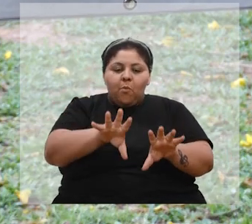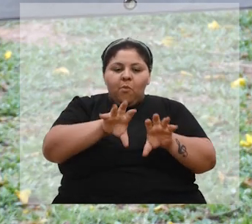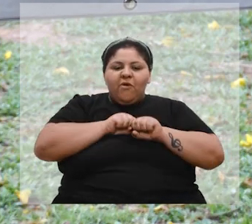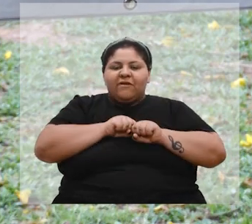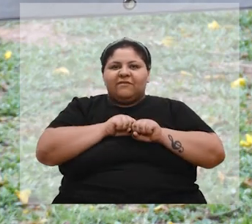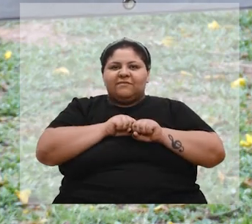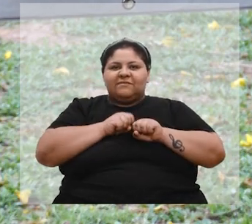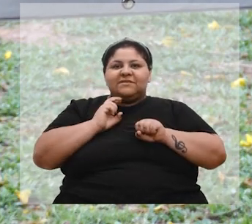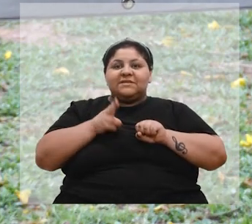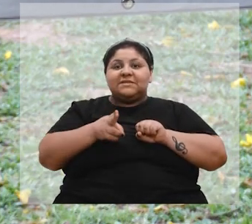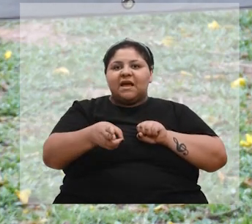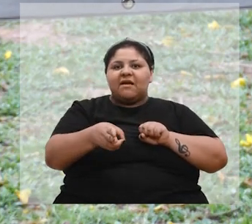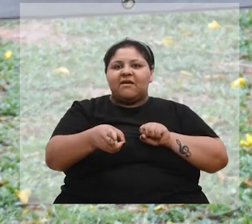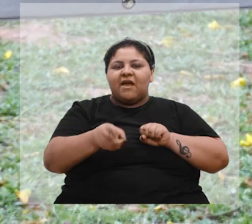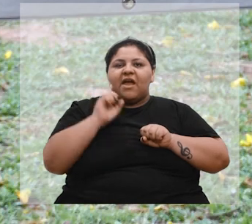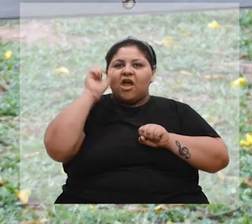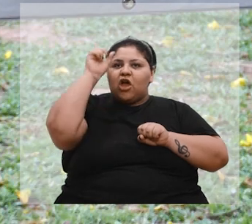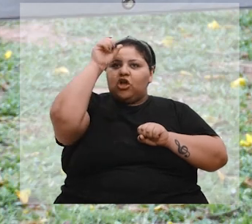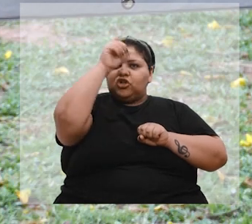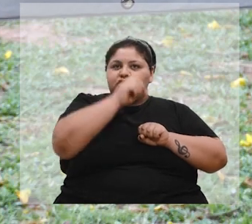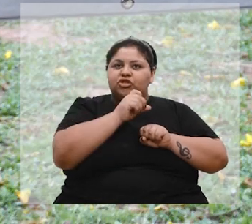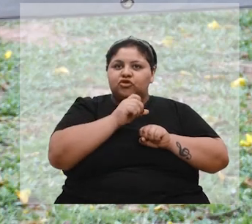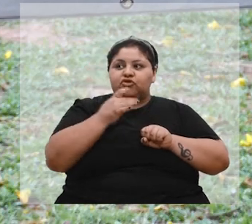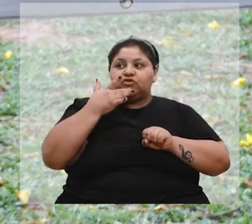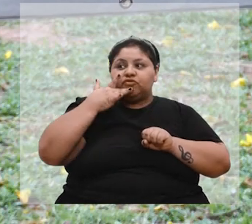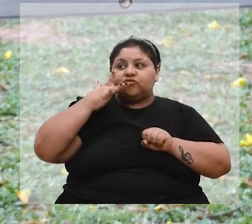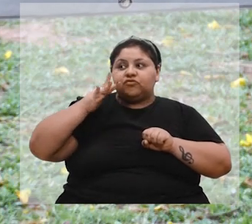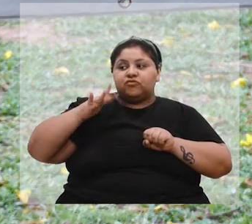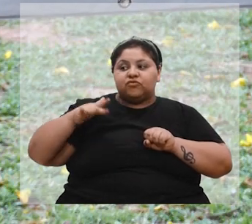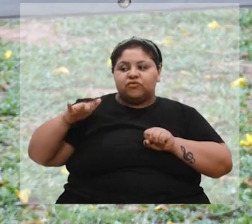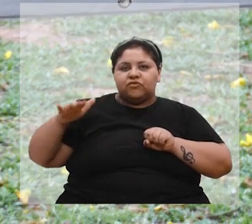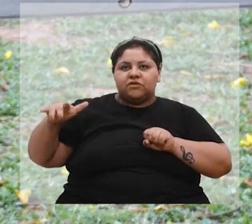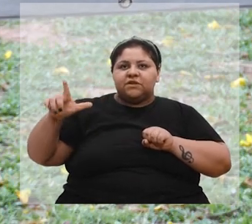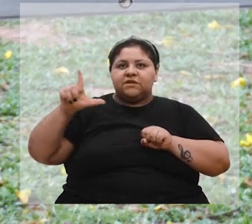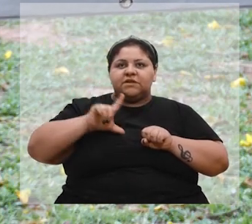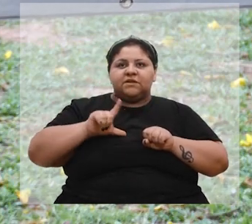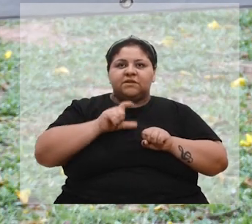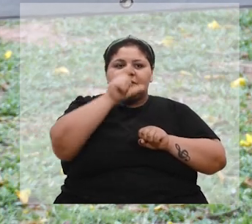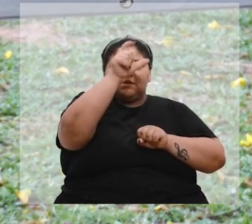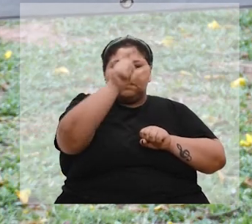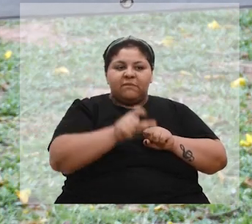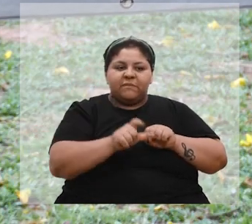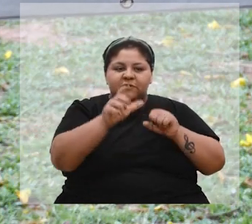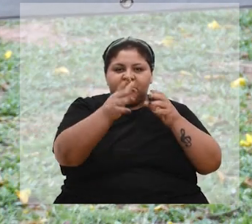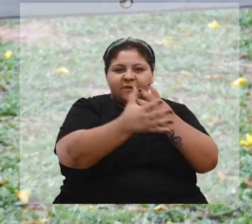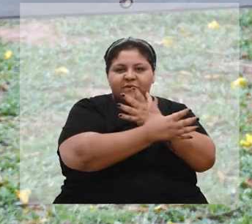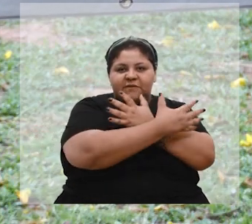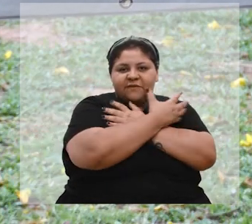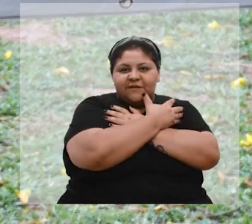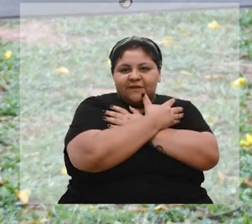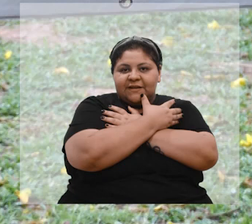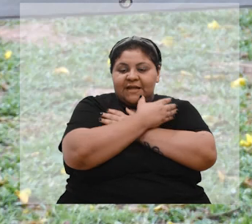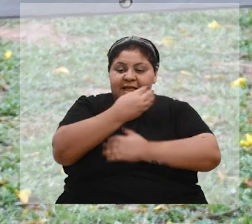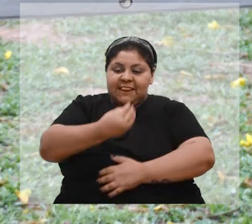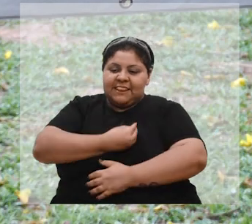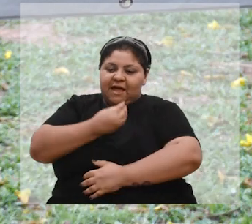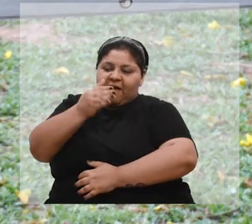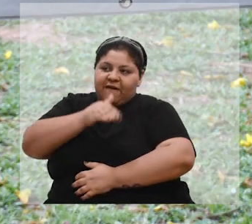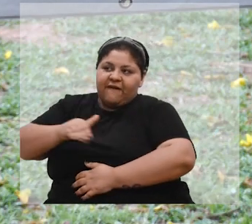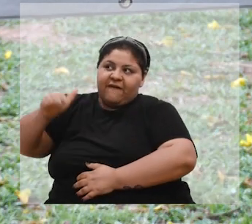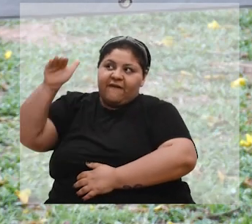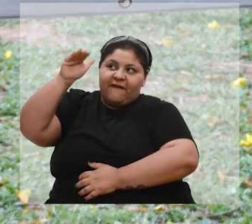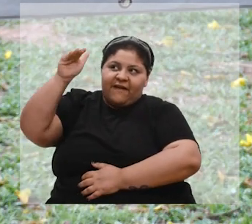para sempre. Então, o difícil é que na infância tem alguém para nos acolher. E na